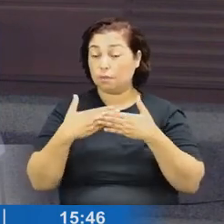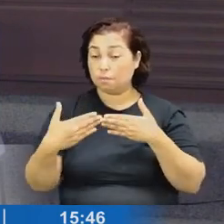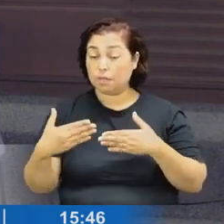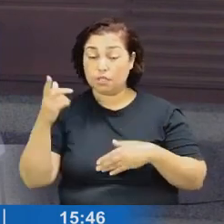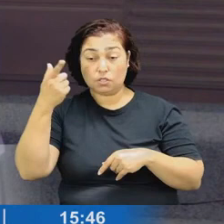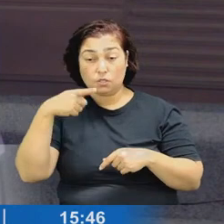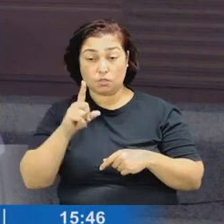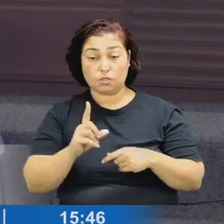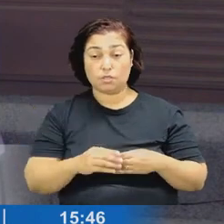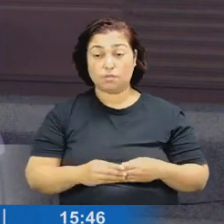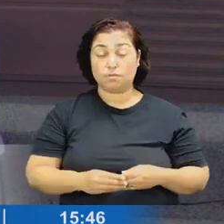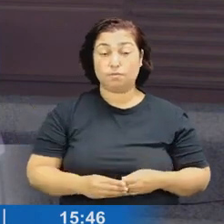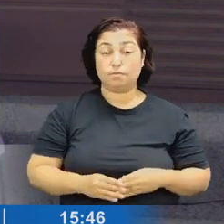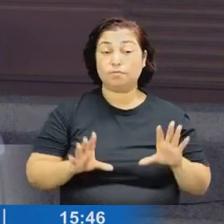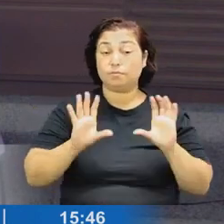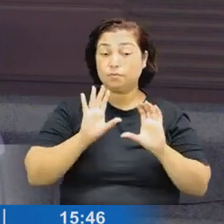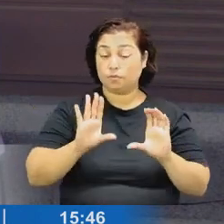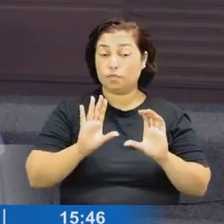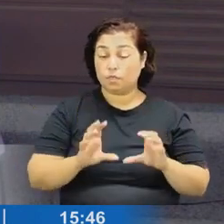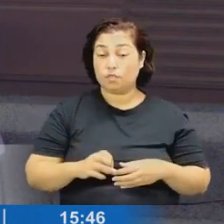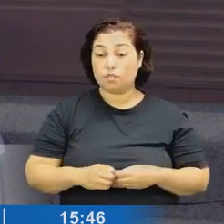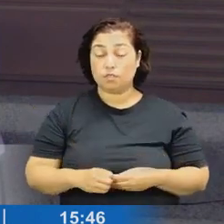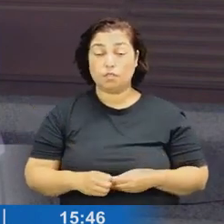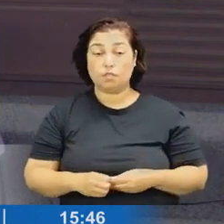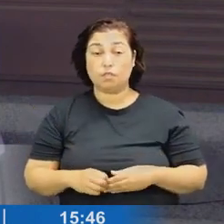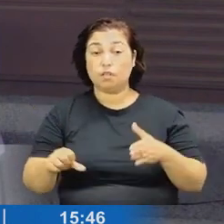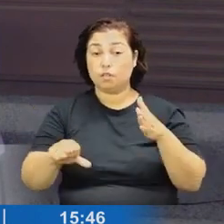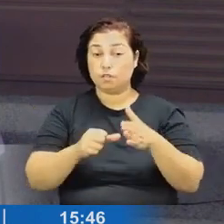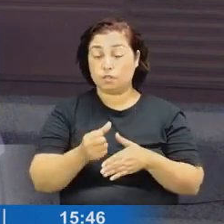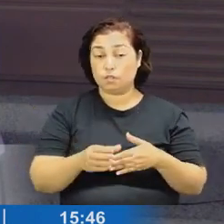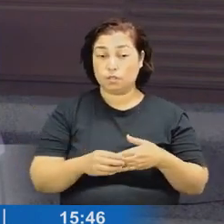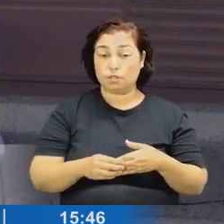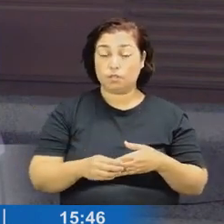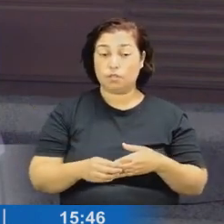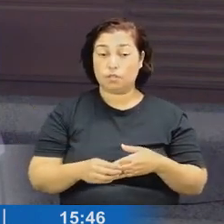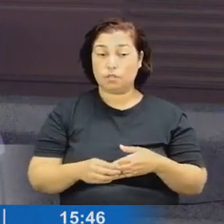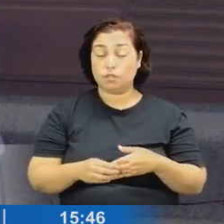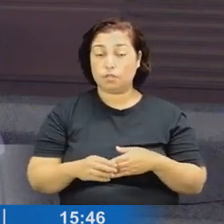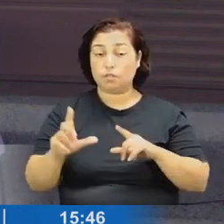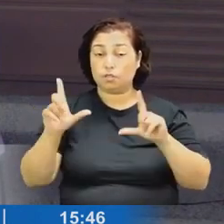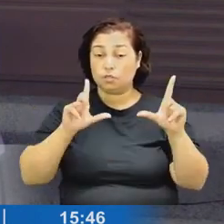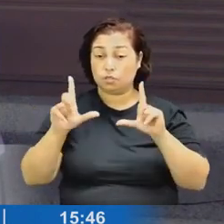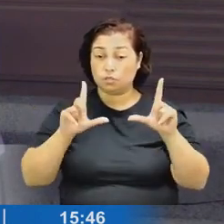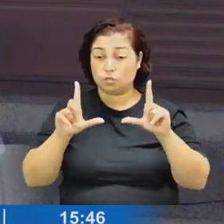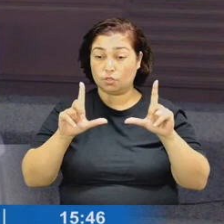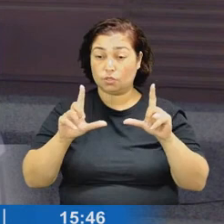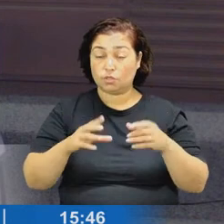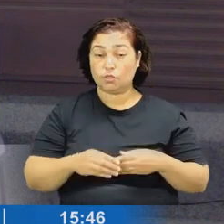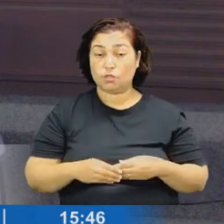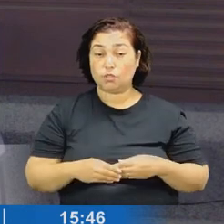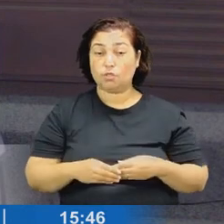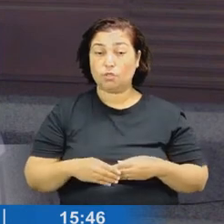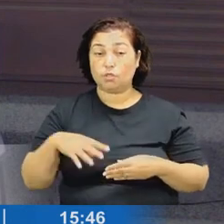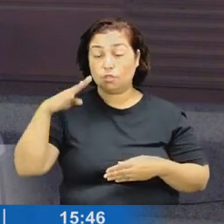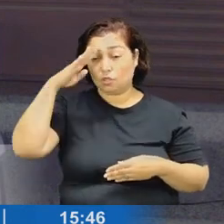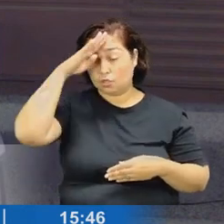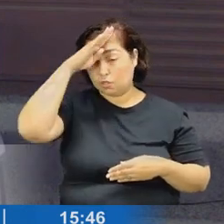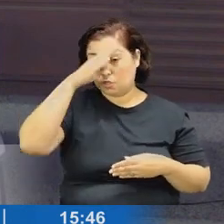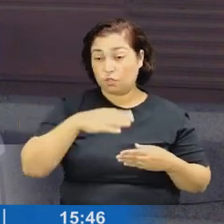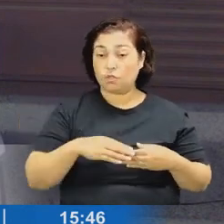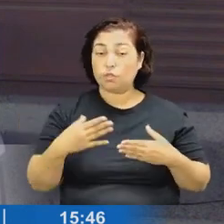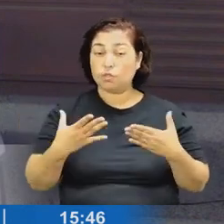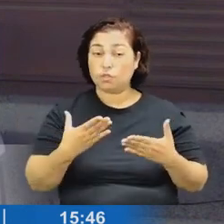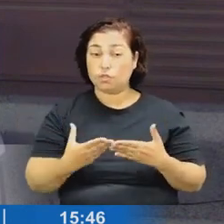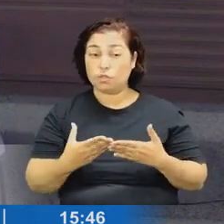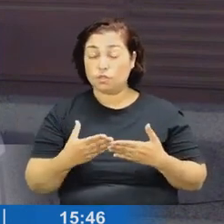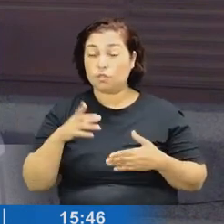né então assim o naquele primeiro debate da Band para exemplificar isso primeiro debate da Band o bolsonaro ganhou do Lula por coisa